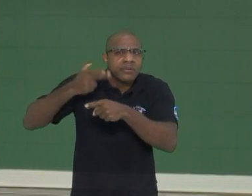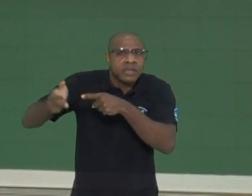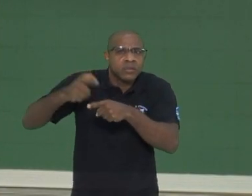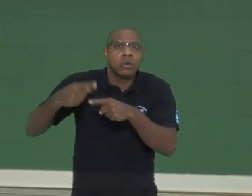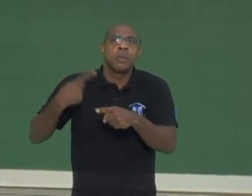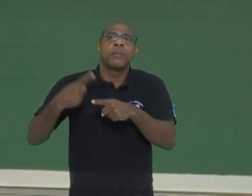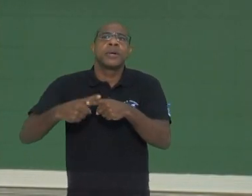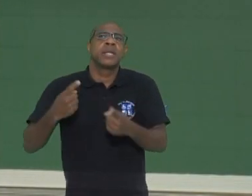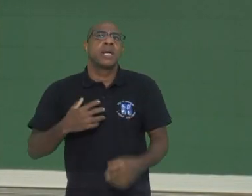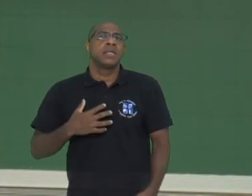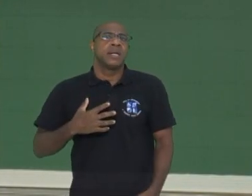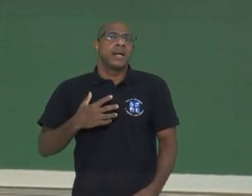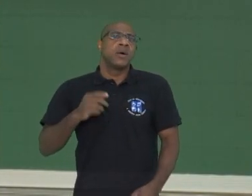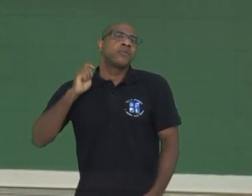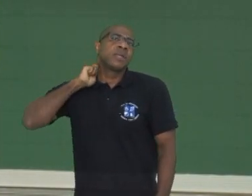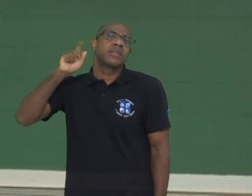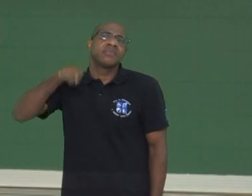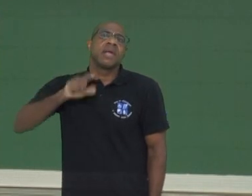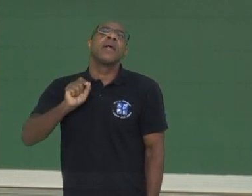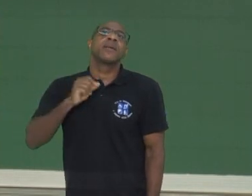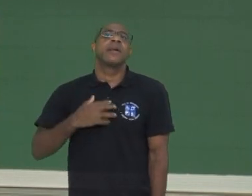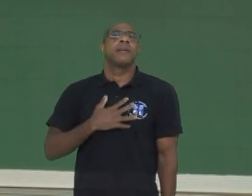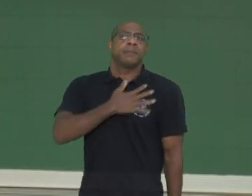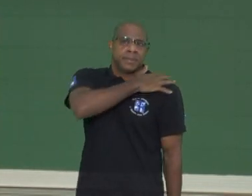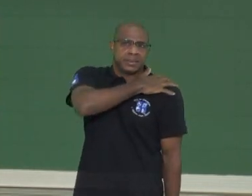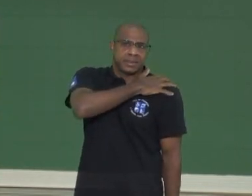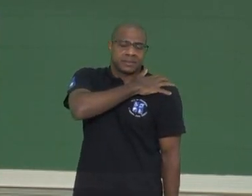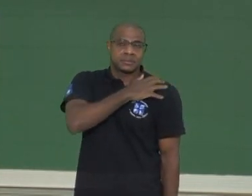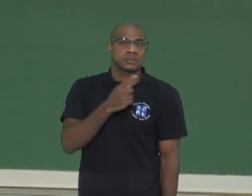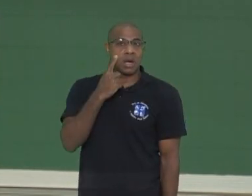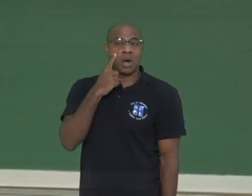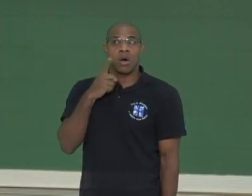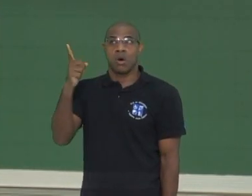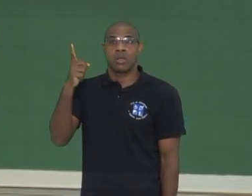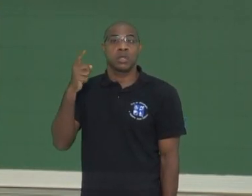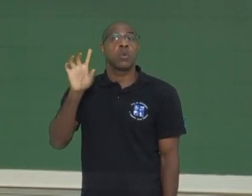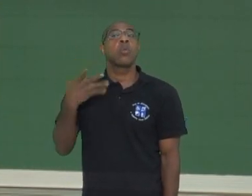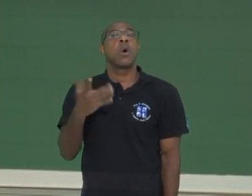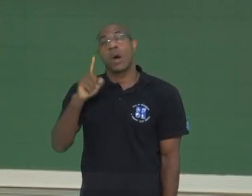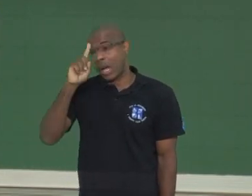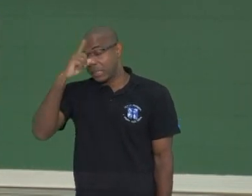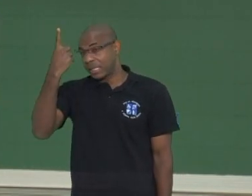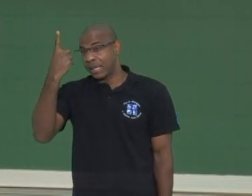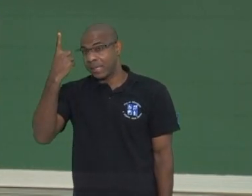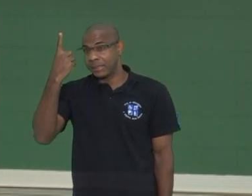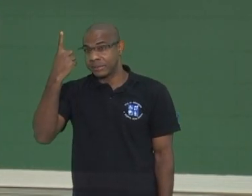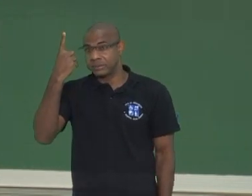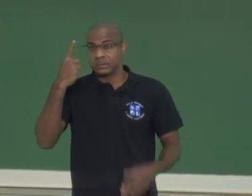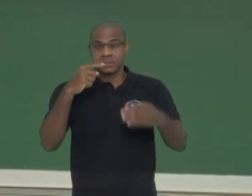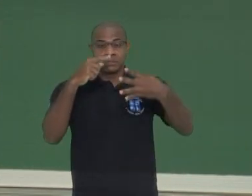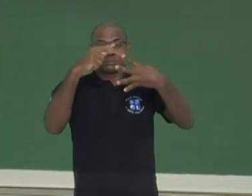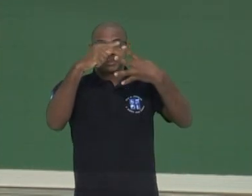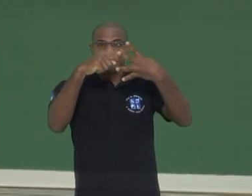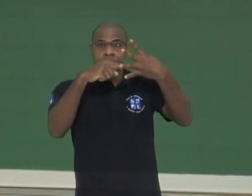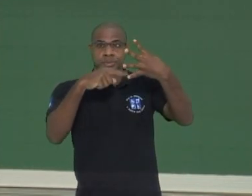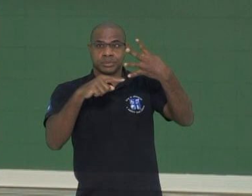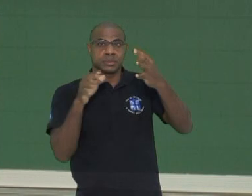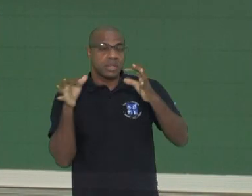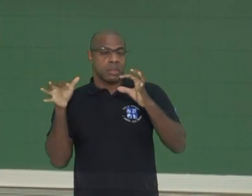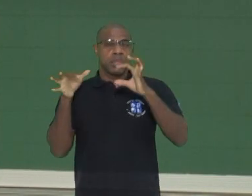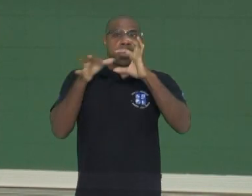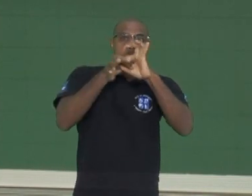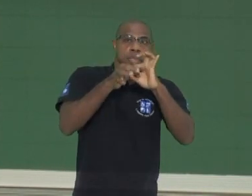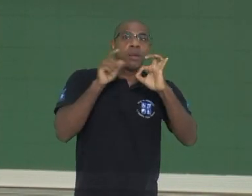presta bem atenção. Presta bem atenção qual é a ideia, tá, que procurou se associar